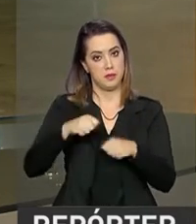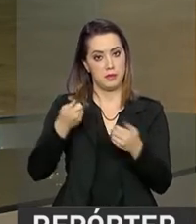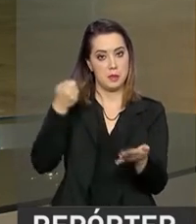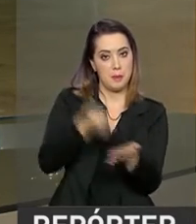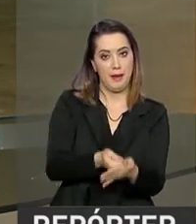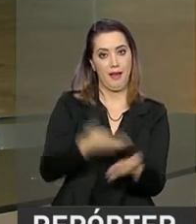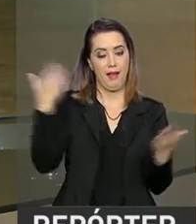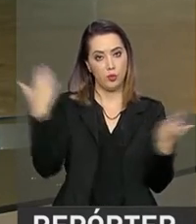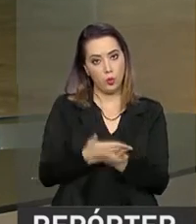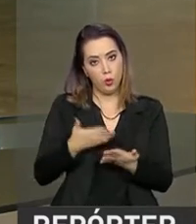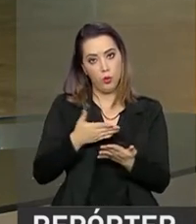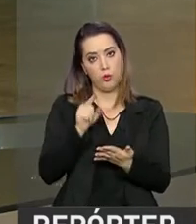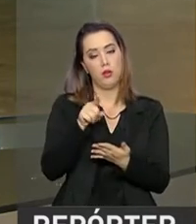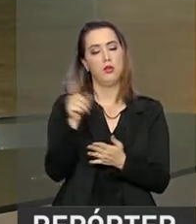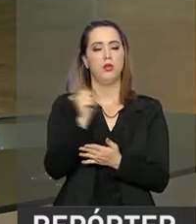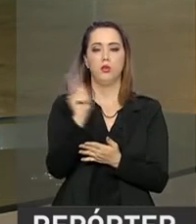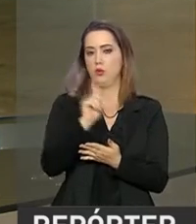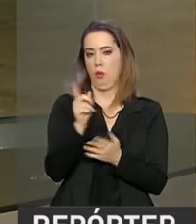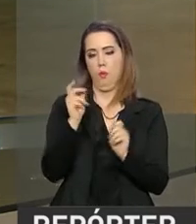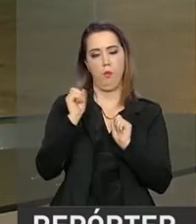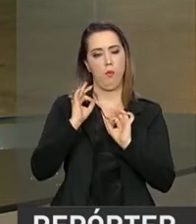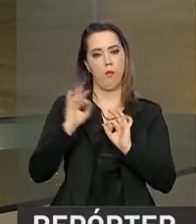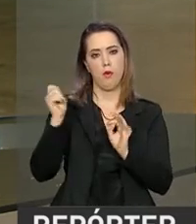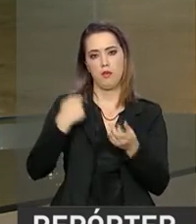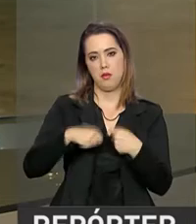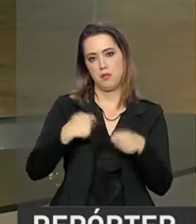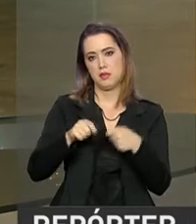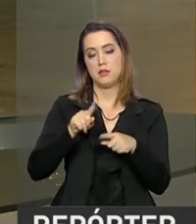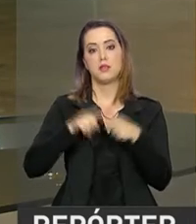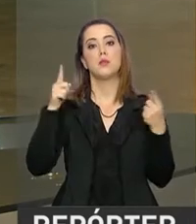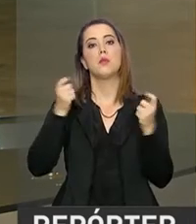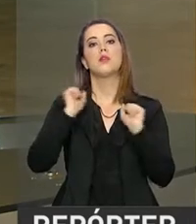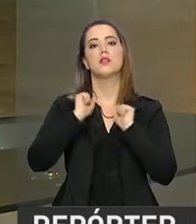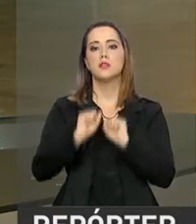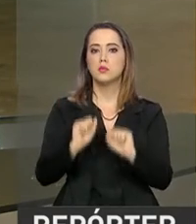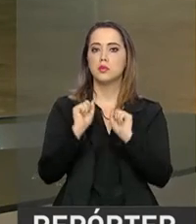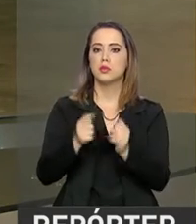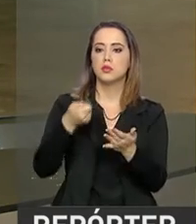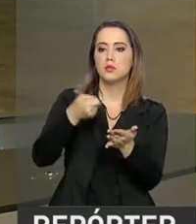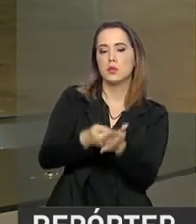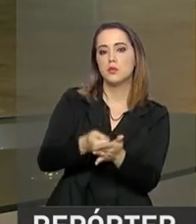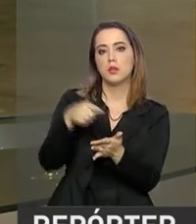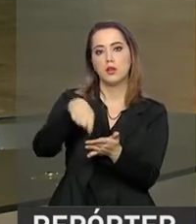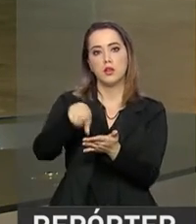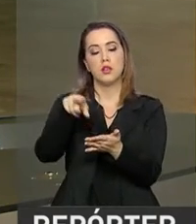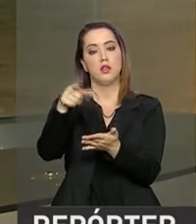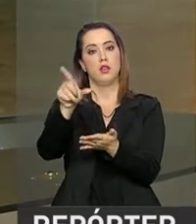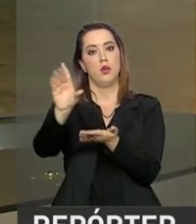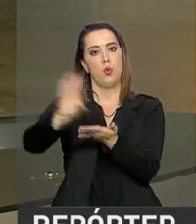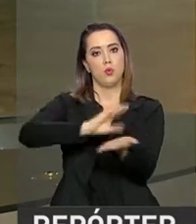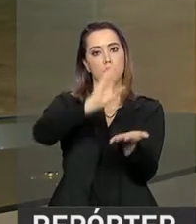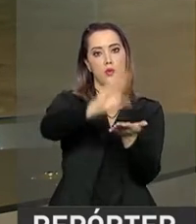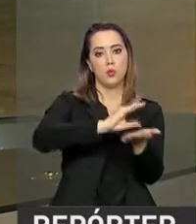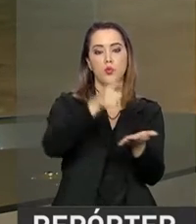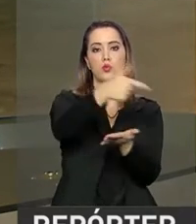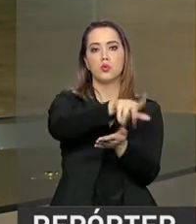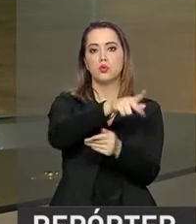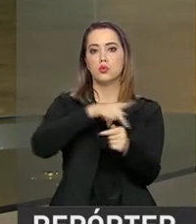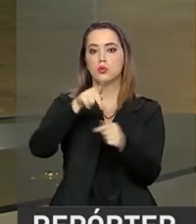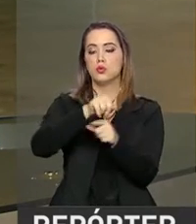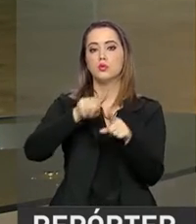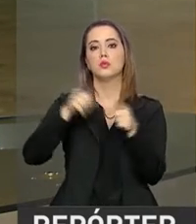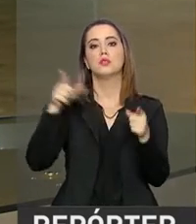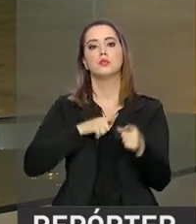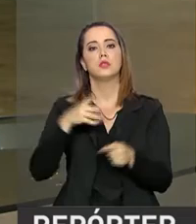essa dívida o que não é o caso poderíamos colocar as reservas internacionais e ainda sobrariam